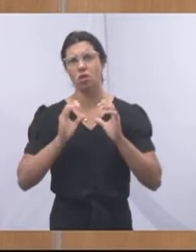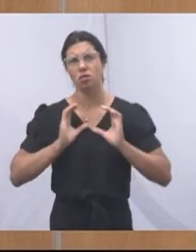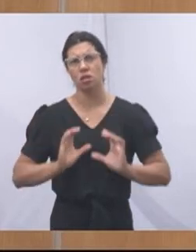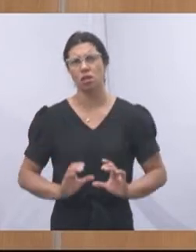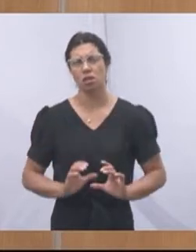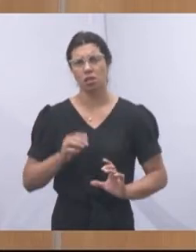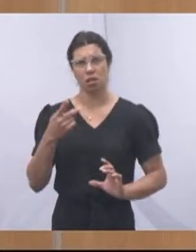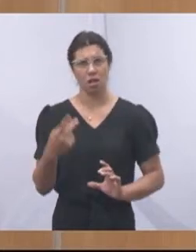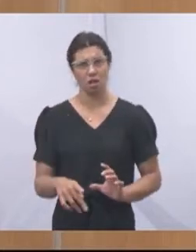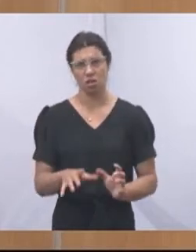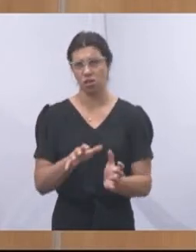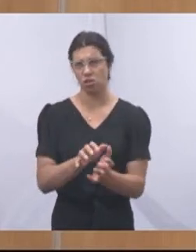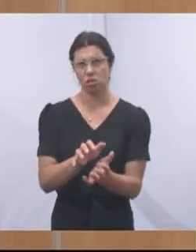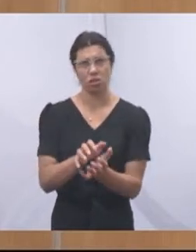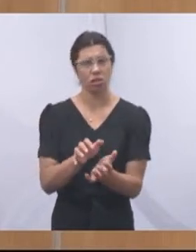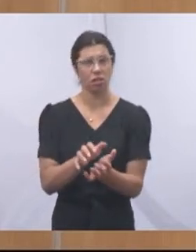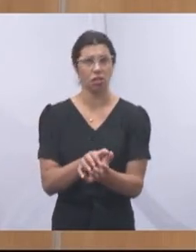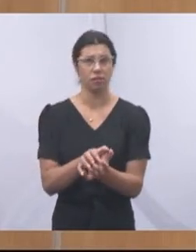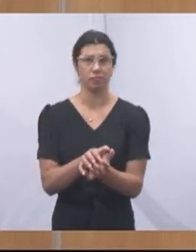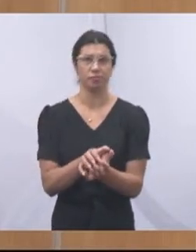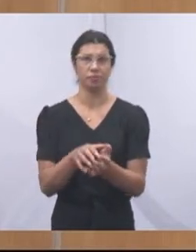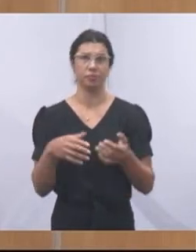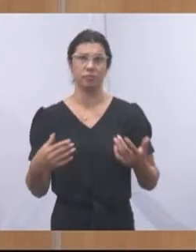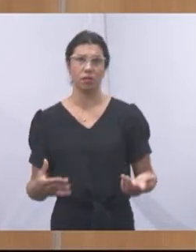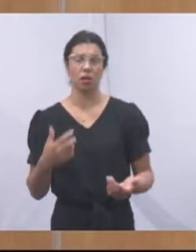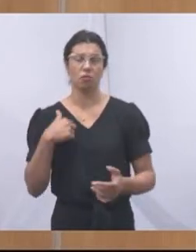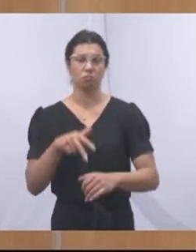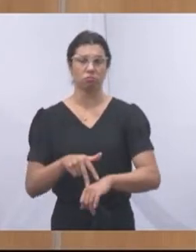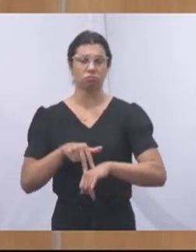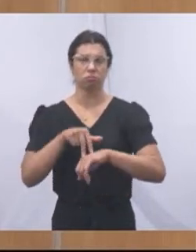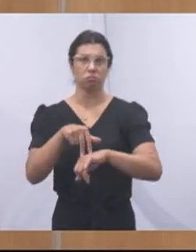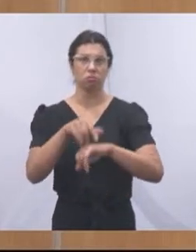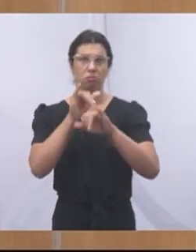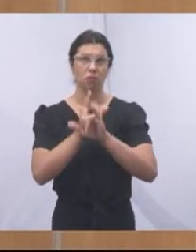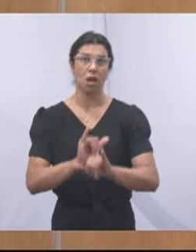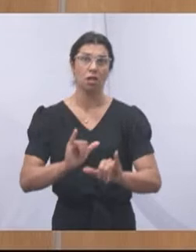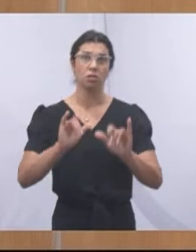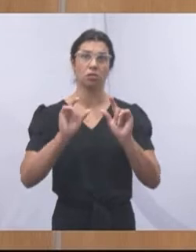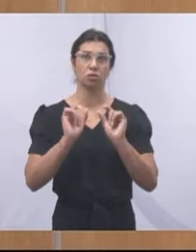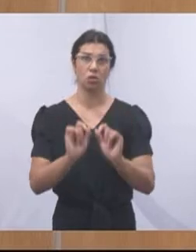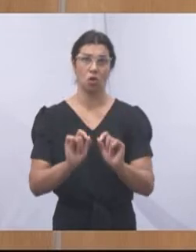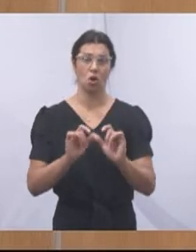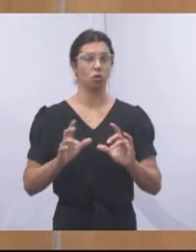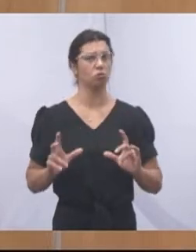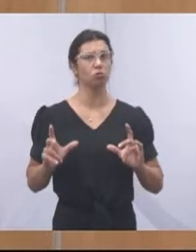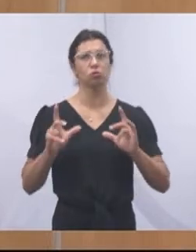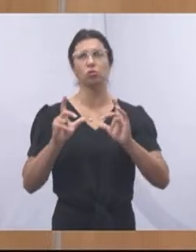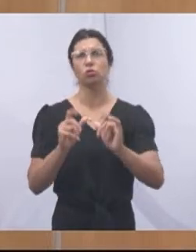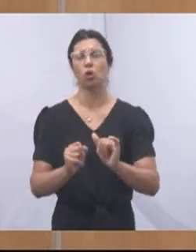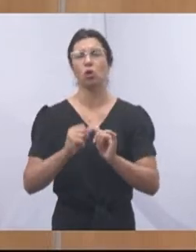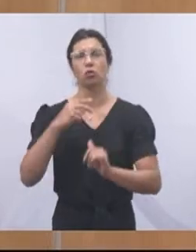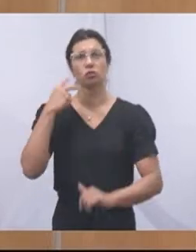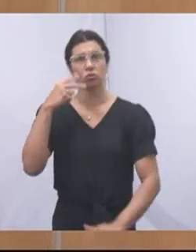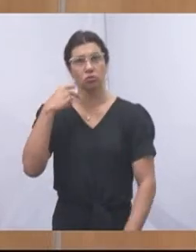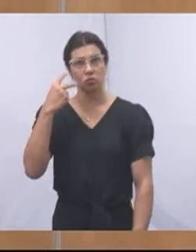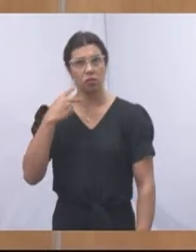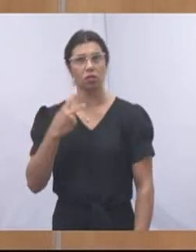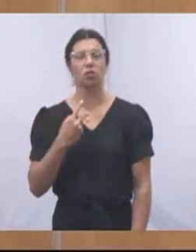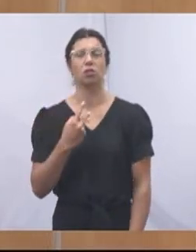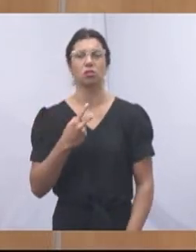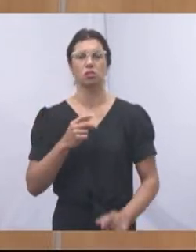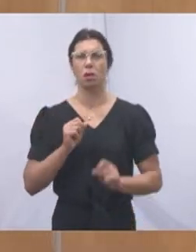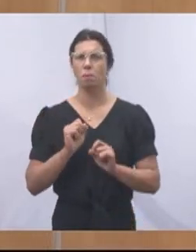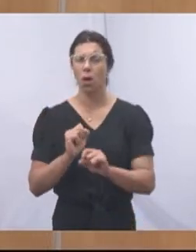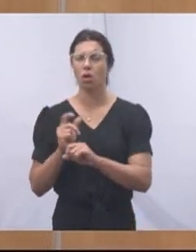e fazem a cidade acontecer. Então, subo nessa tribuna para dizer que todos os vereadores devam procurar